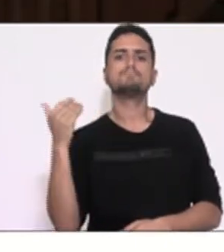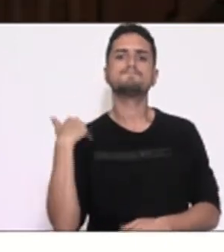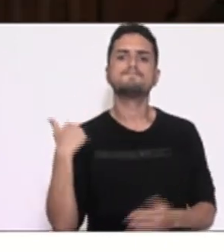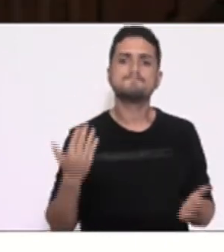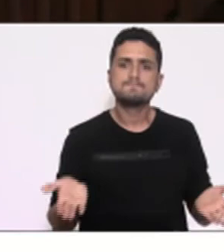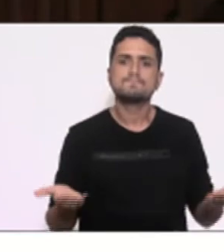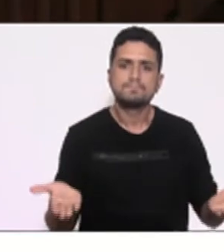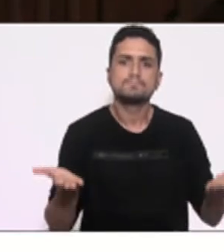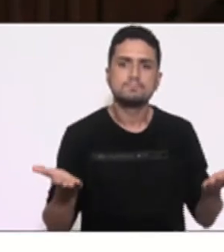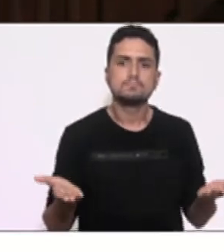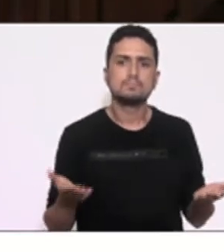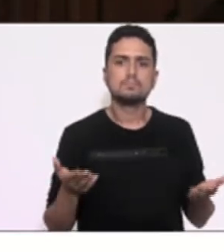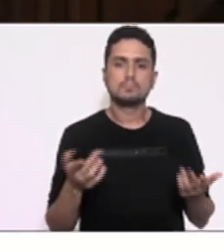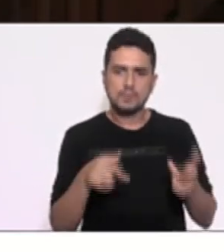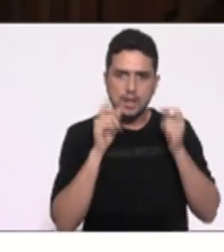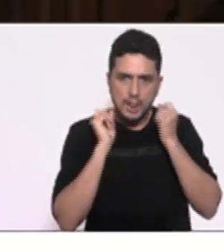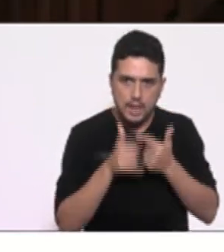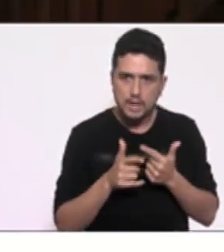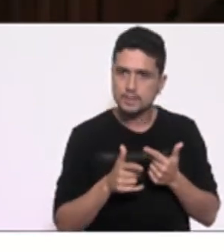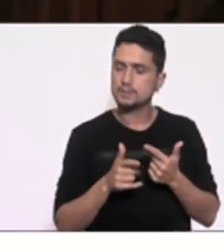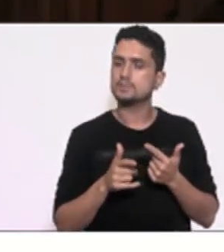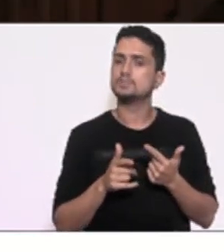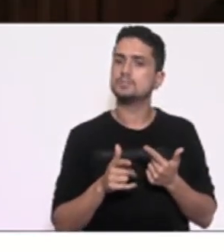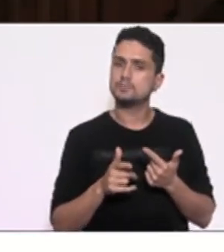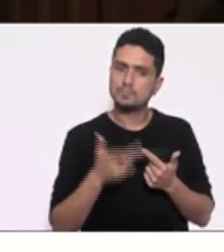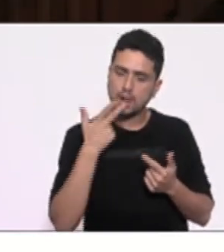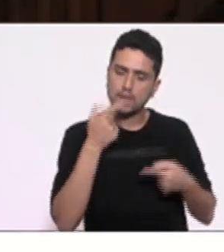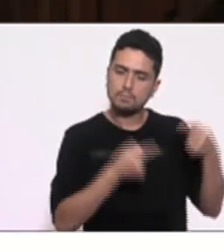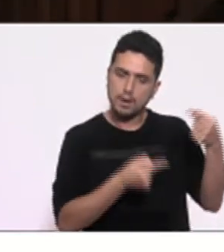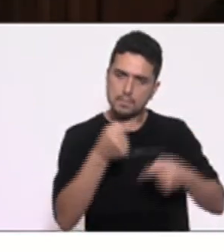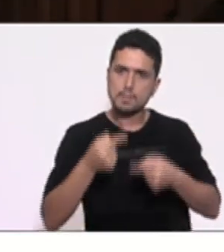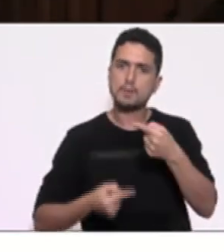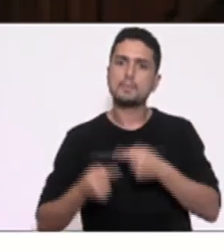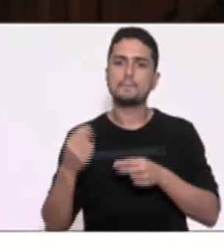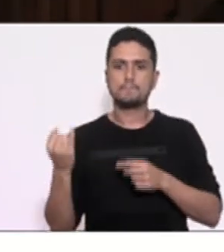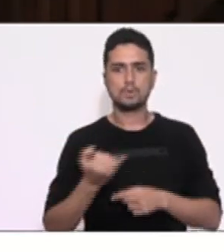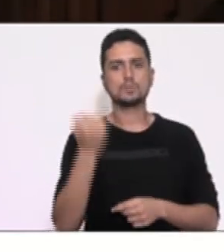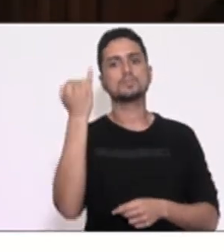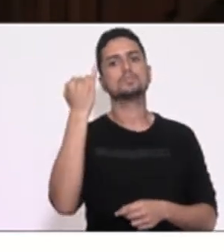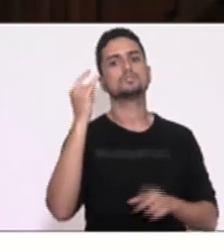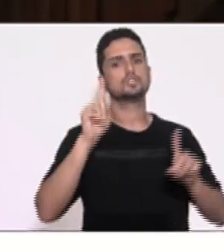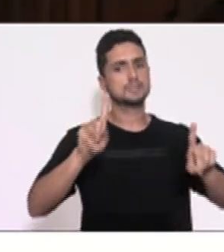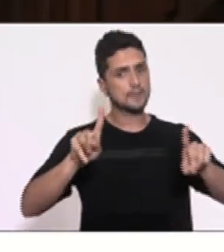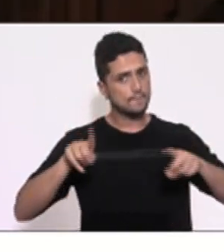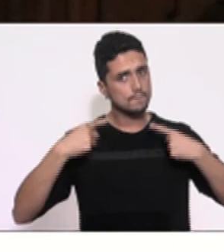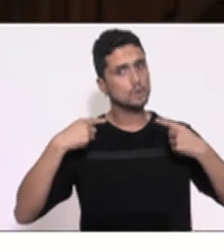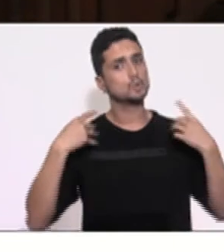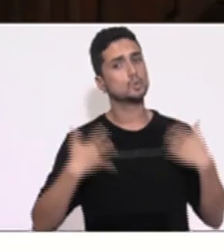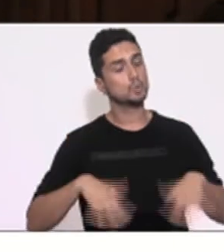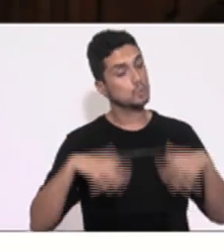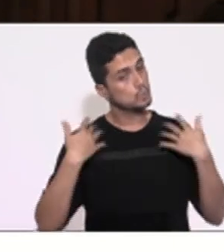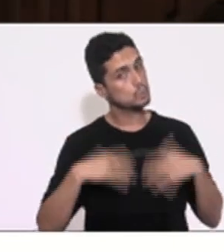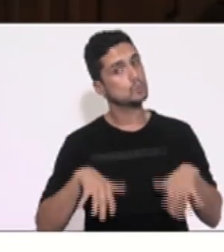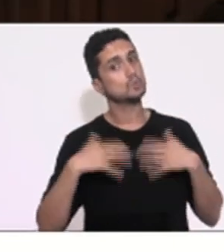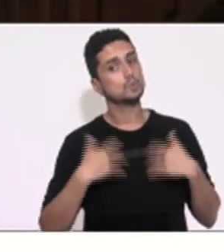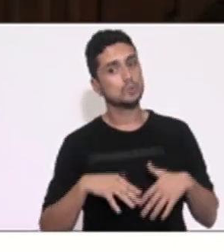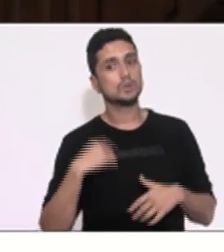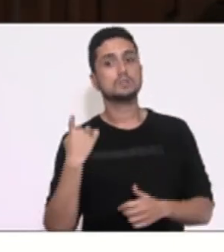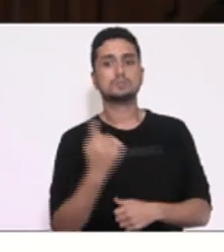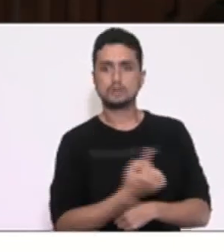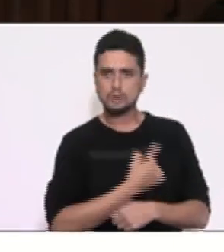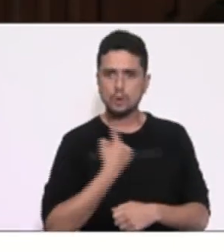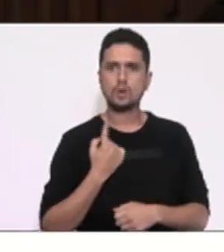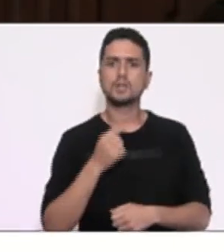esse aquecimento às vésperas do Congresso Estadual de Educação, mas os nossos desafios não são pequenos, porque estamos